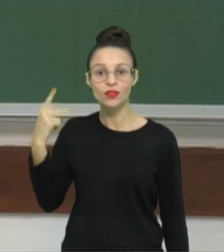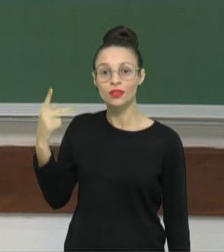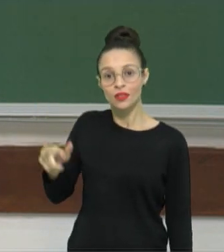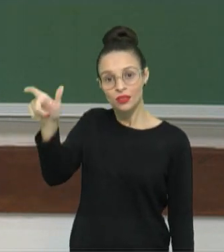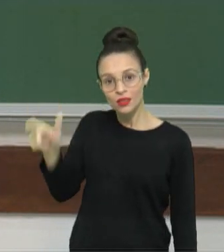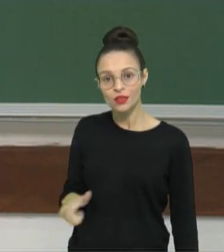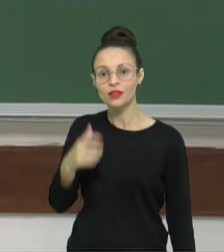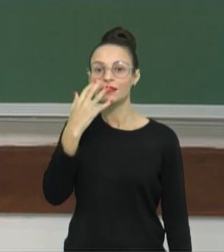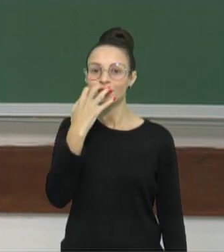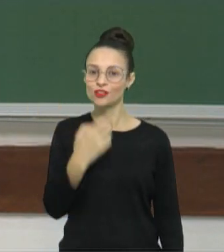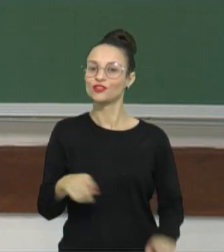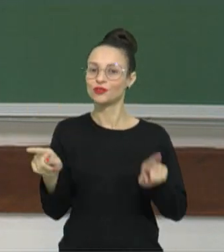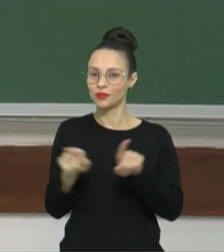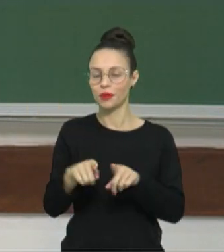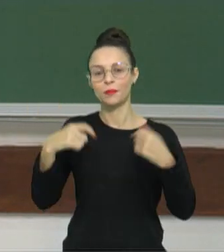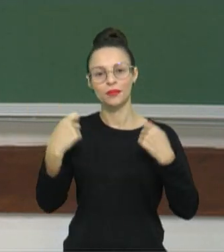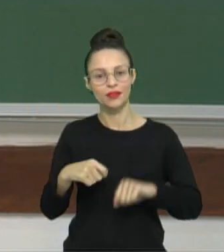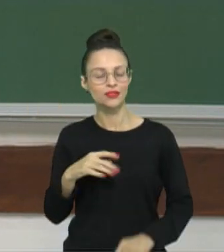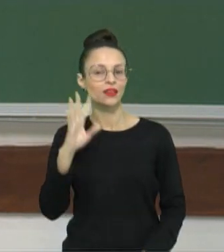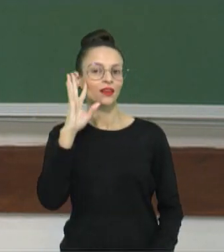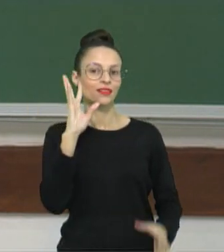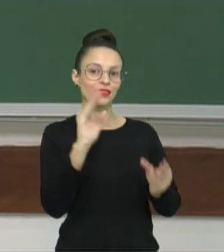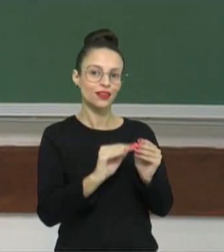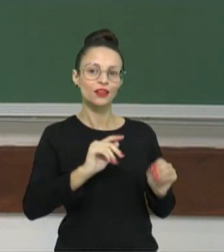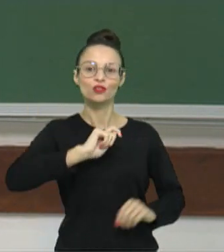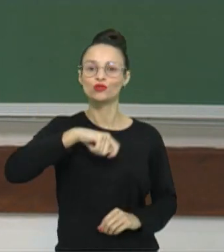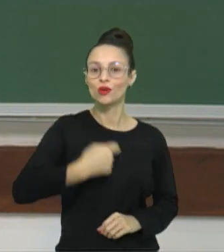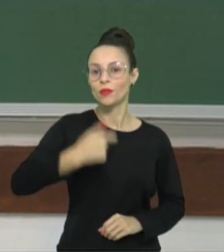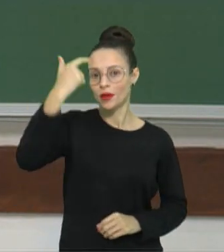necessário ter um certo entendimento